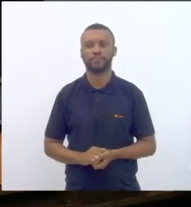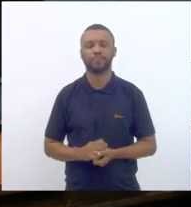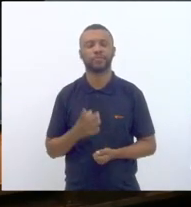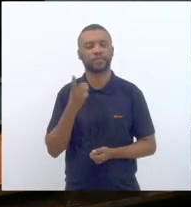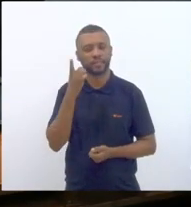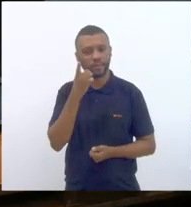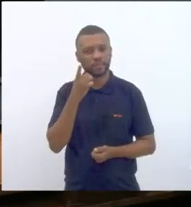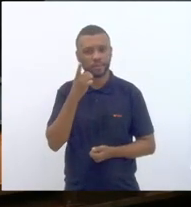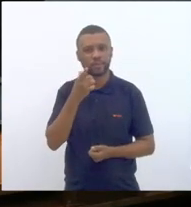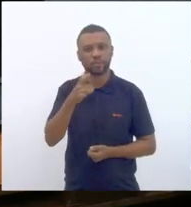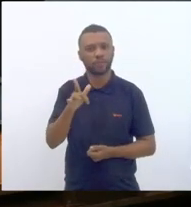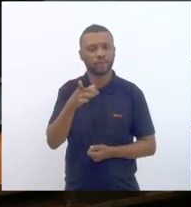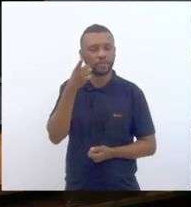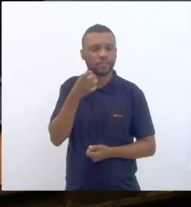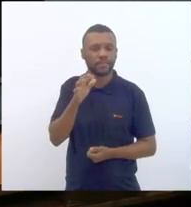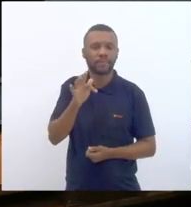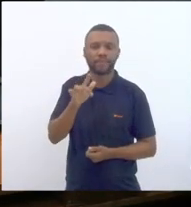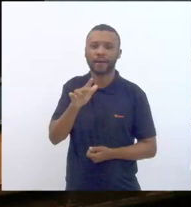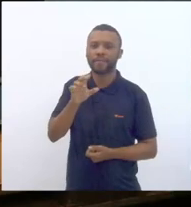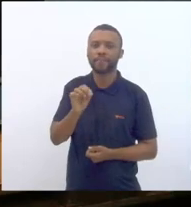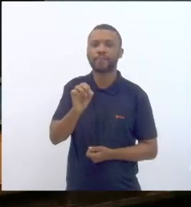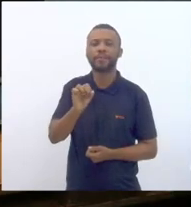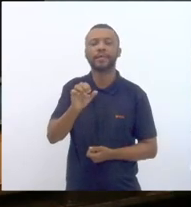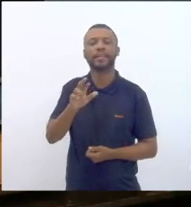Deputado Flávio Serafini.